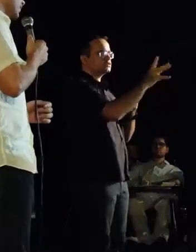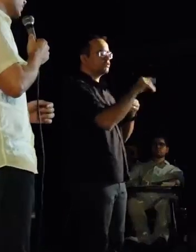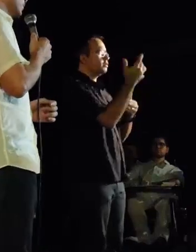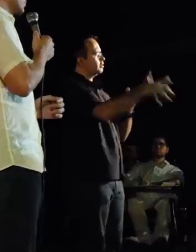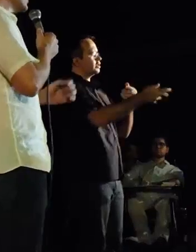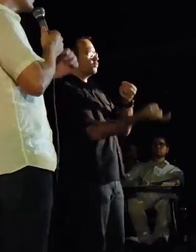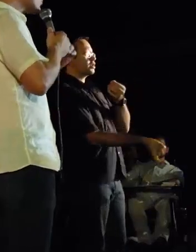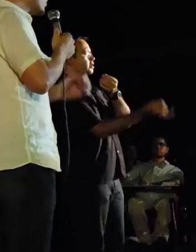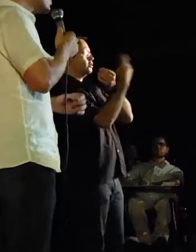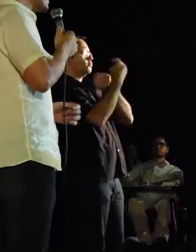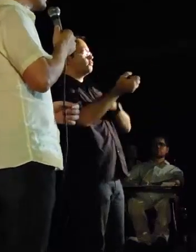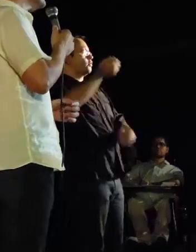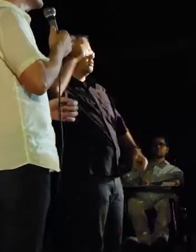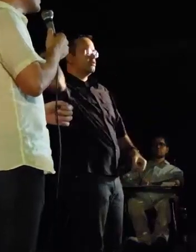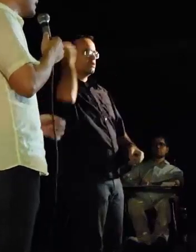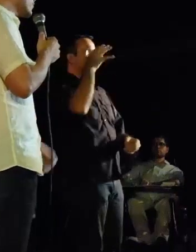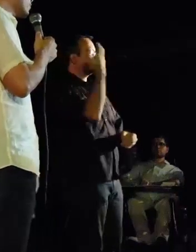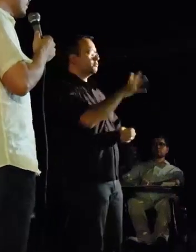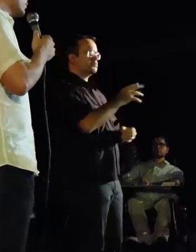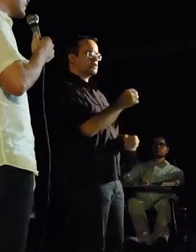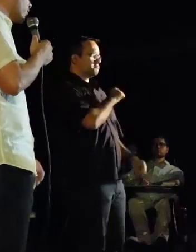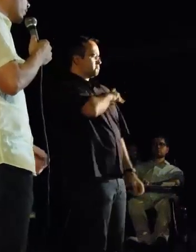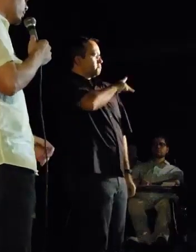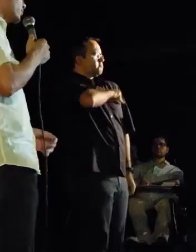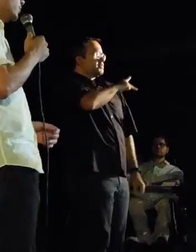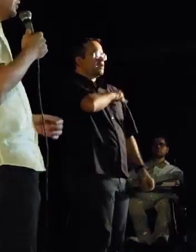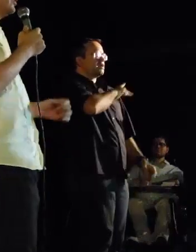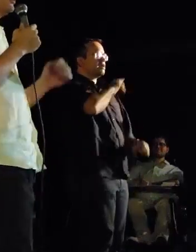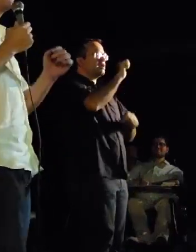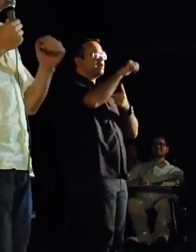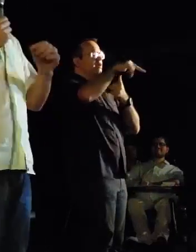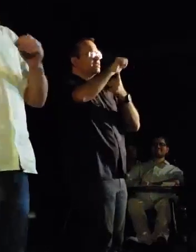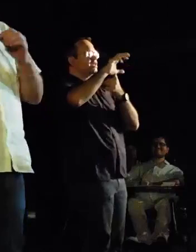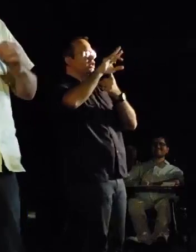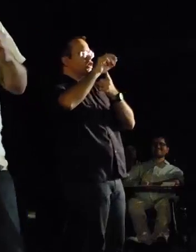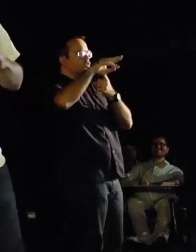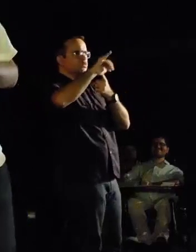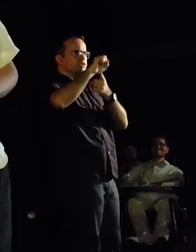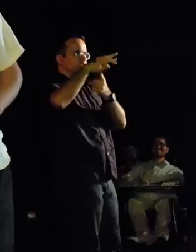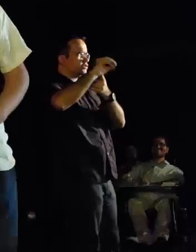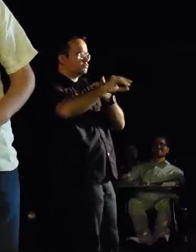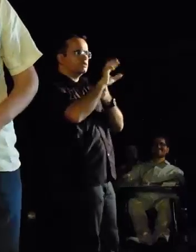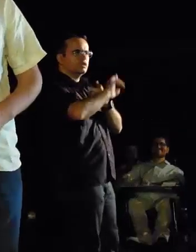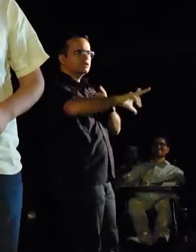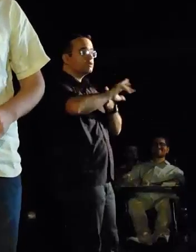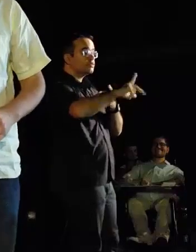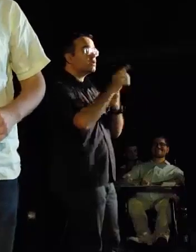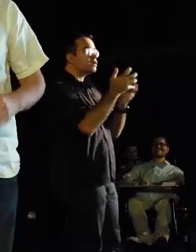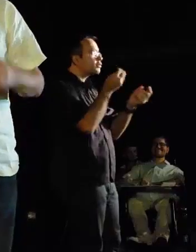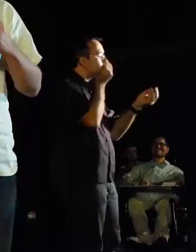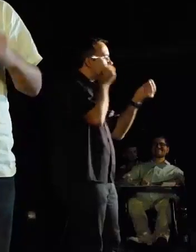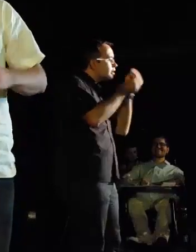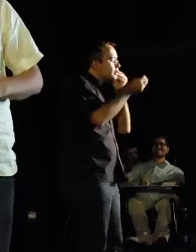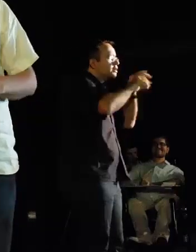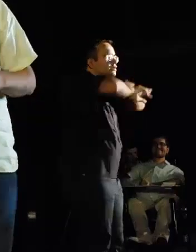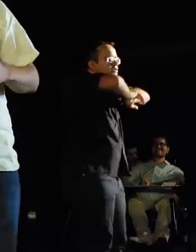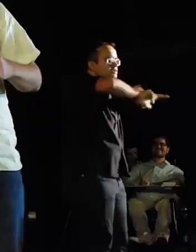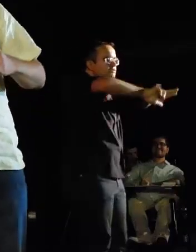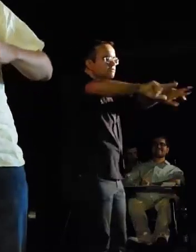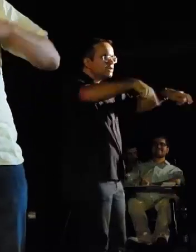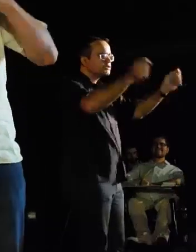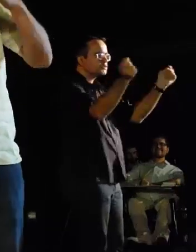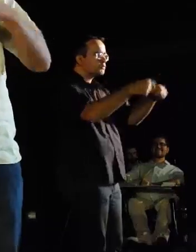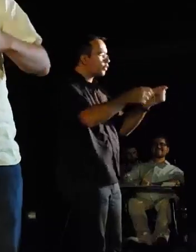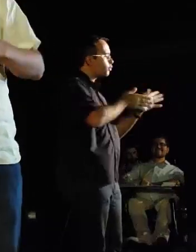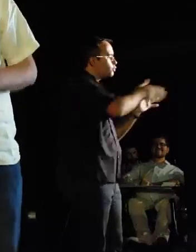ao passado. Nós não somos apaixonados pelo anacronismo. Nós queremos, sobretudo, experimentar novas formas, novos